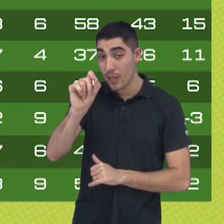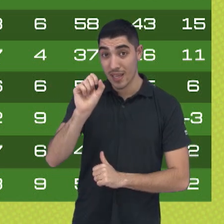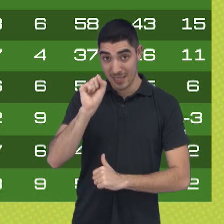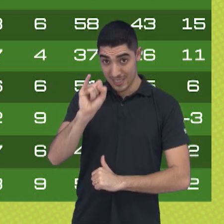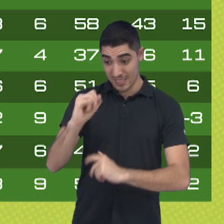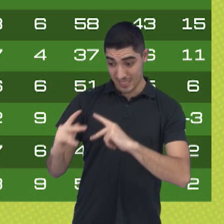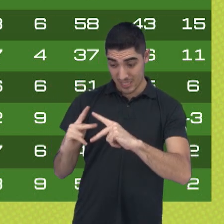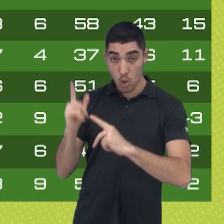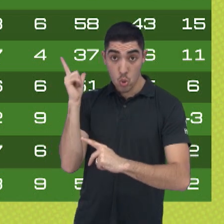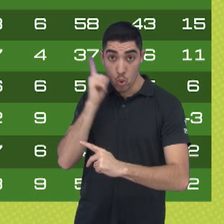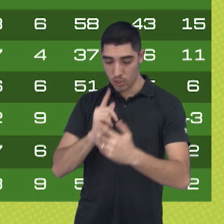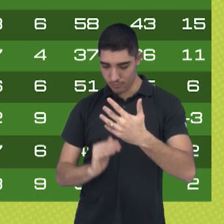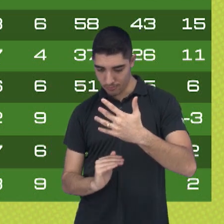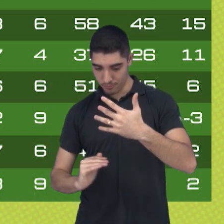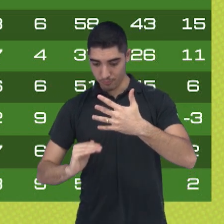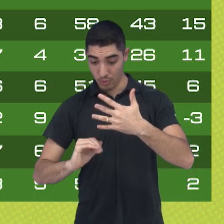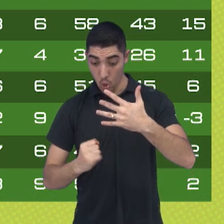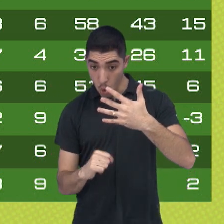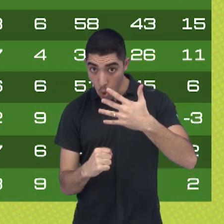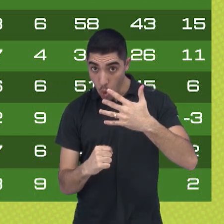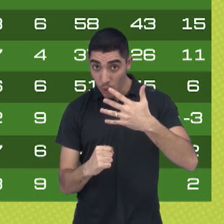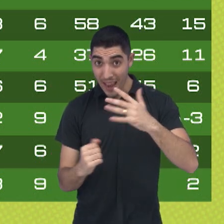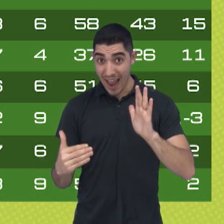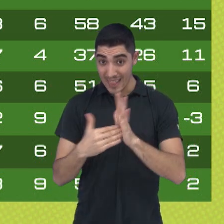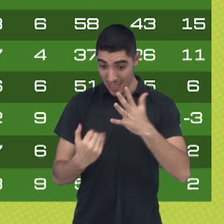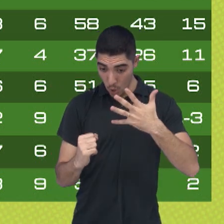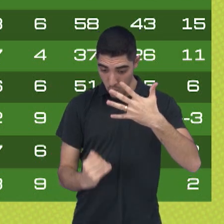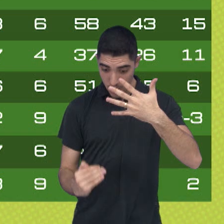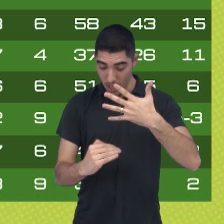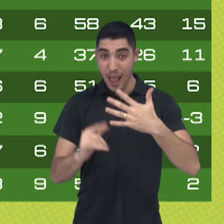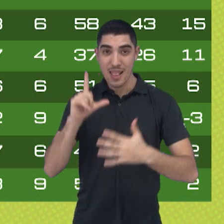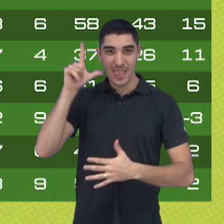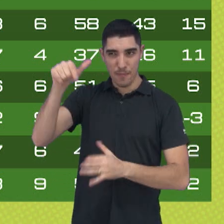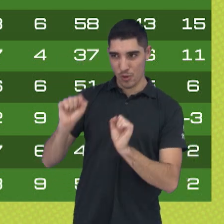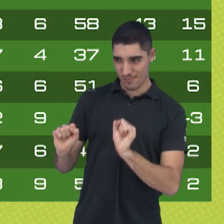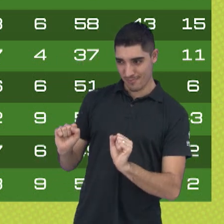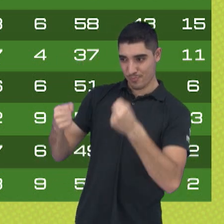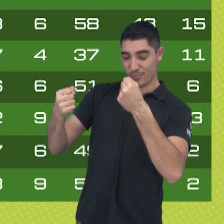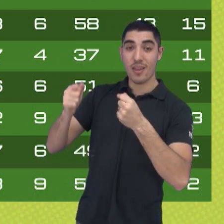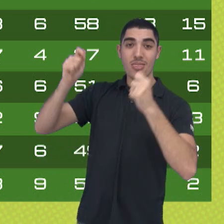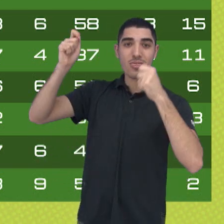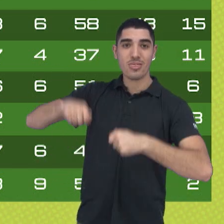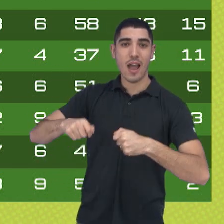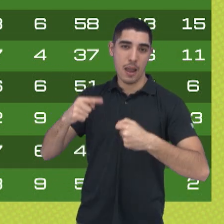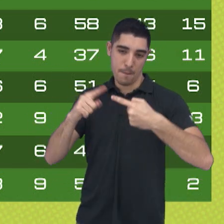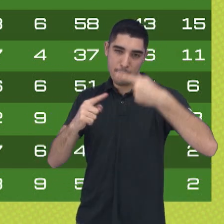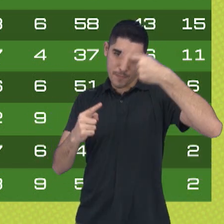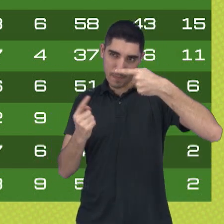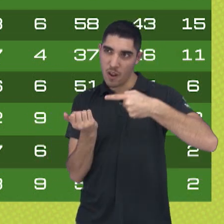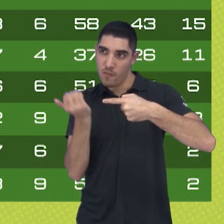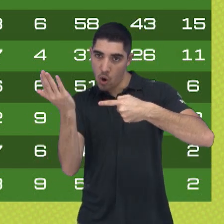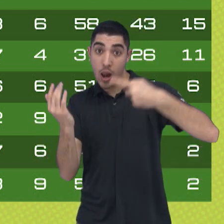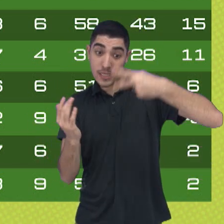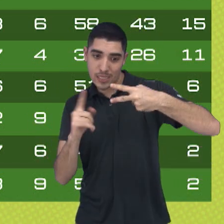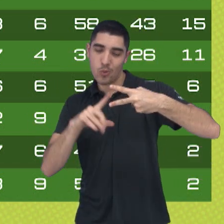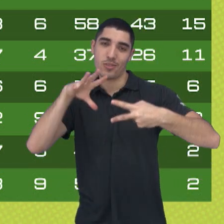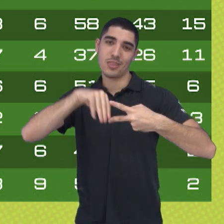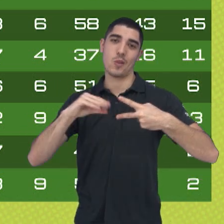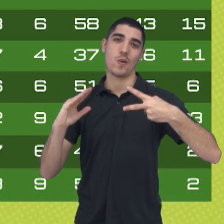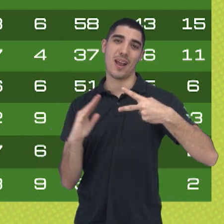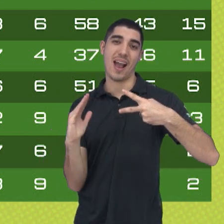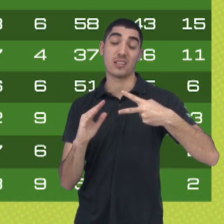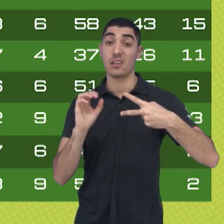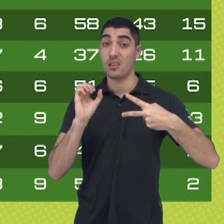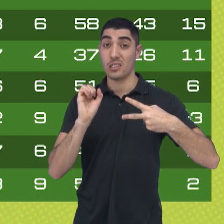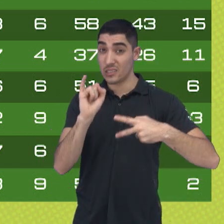José conseguir ficar entre os 8 no primeiro mata-mata, o mata-mata de oitavas de final, ele terá a vantagem de decidir a segunda partida em casa. Caso isso